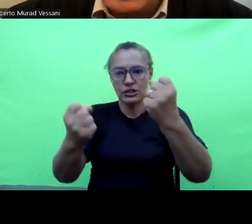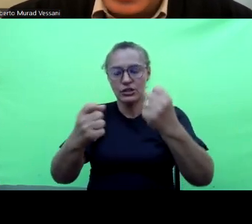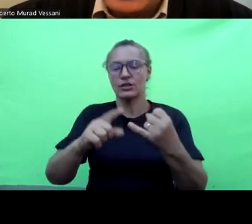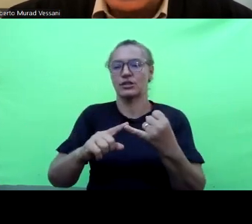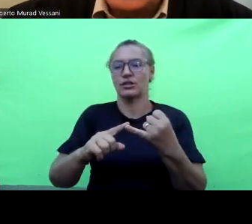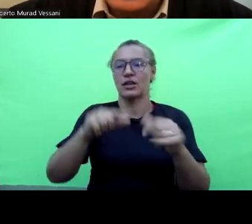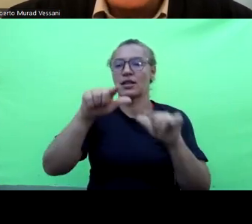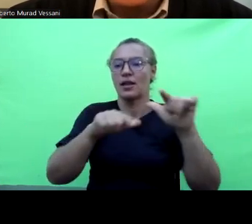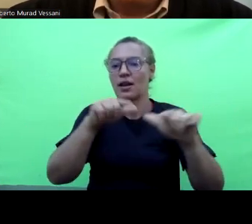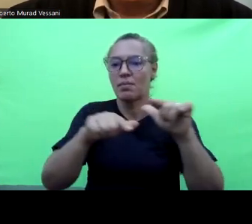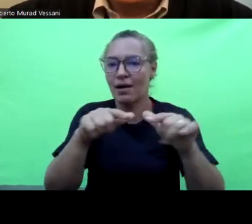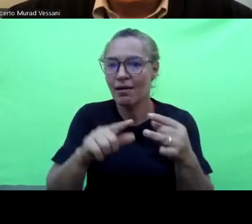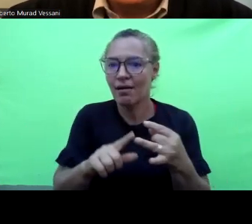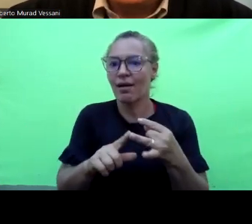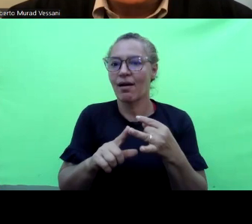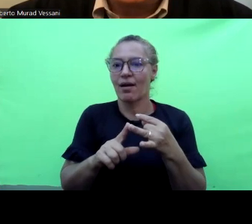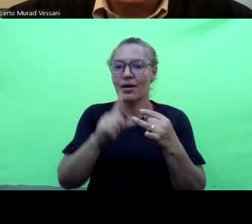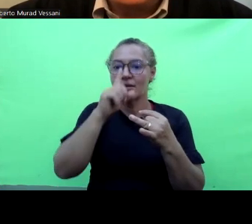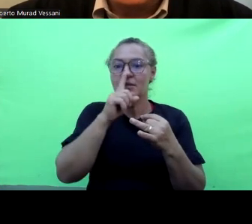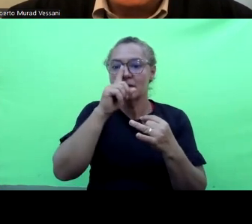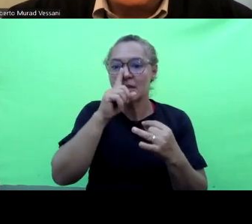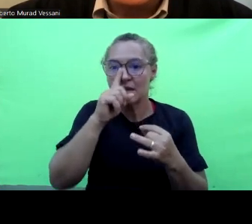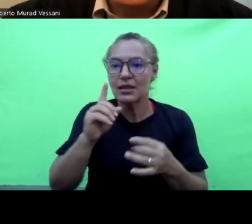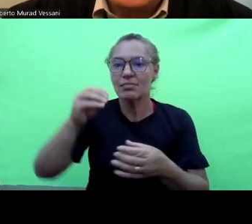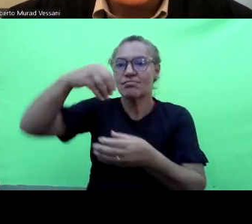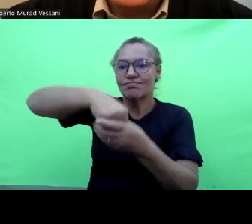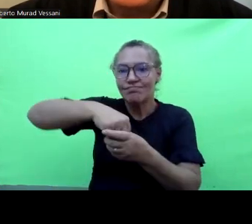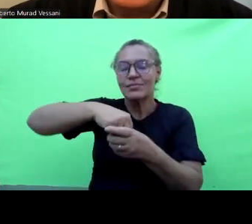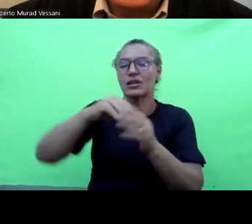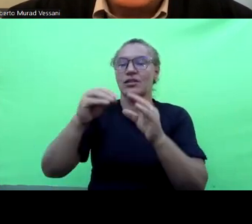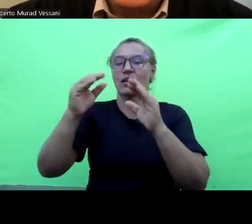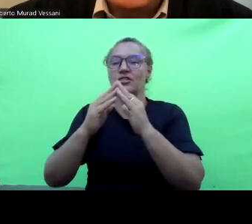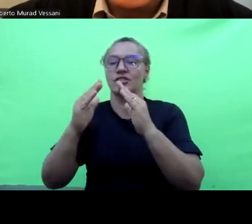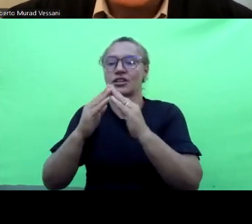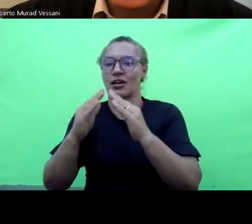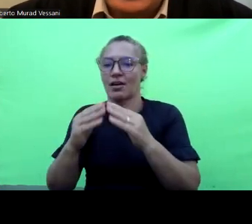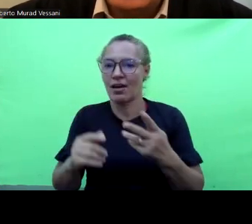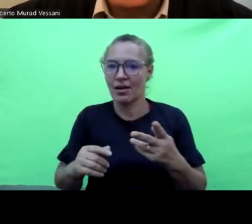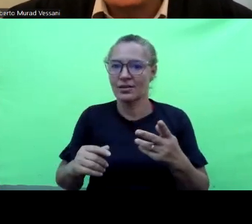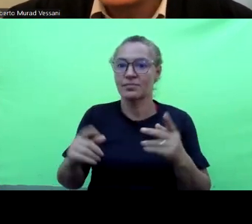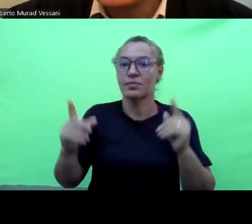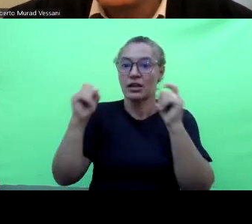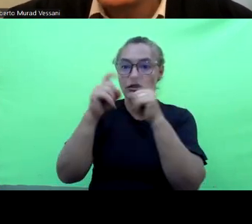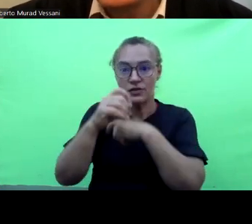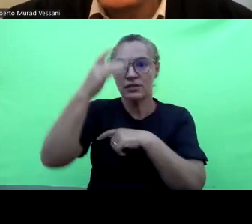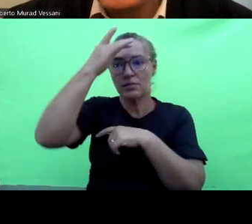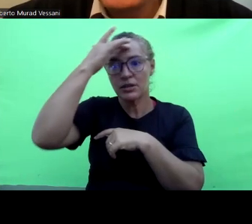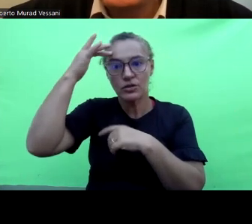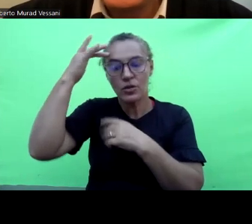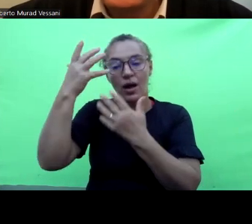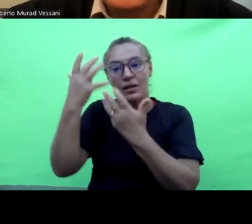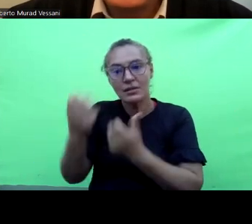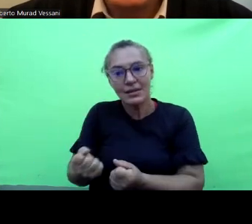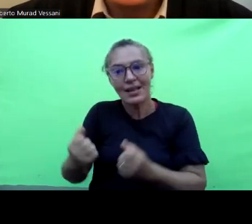acidentes domésticos, né? Muitas vezes é difícil a pessoa aceitar as limitações por conta do comprometimento